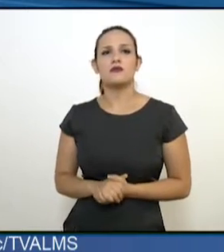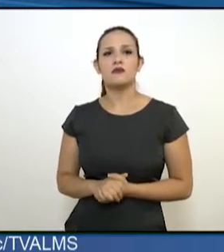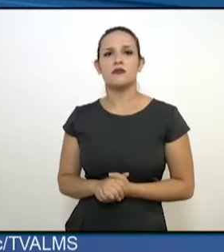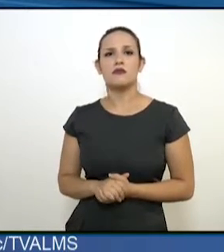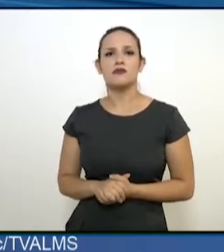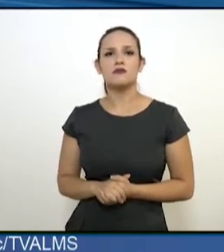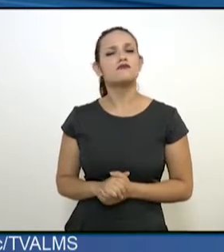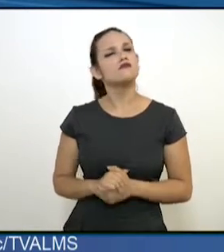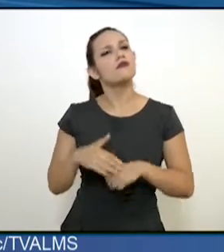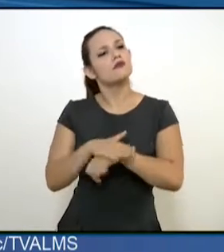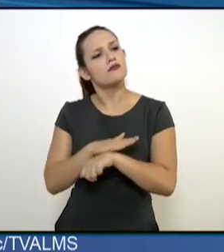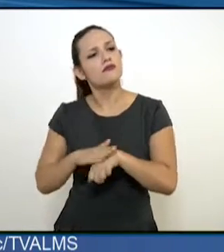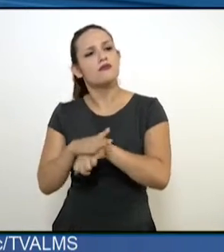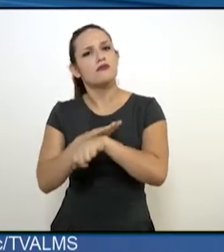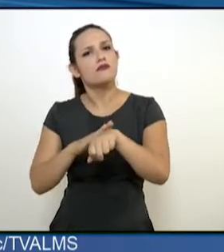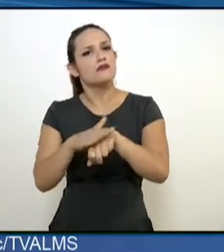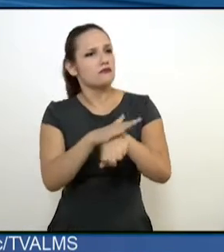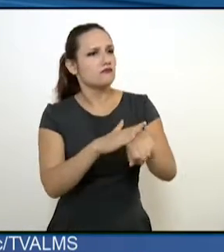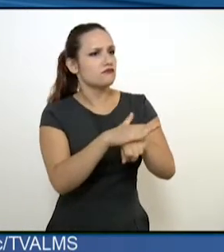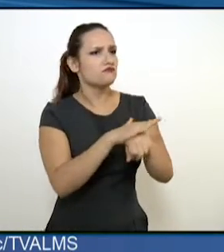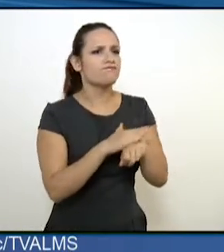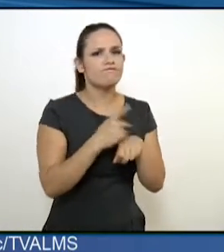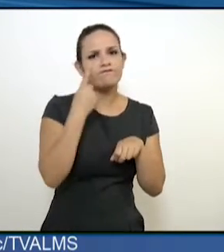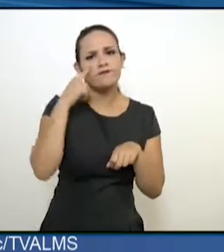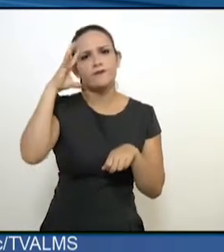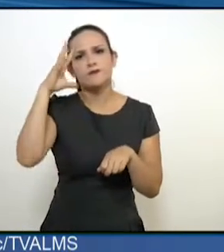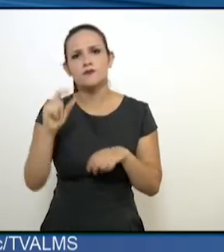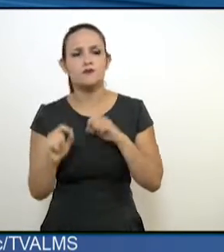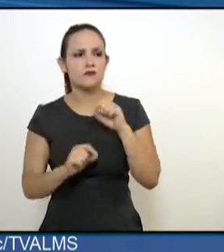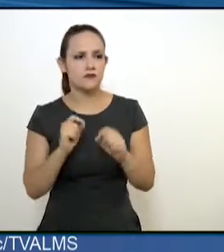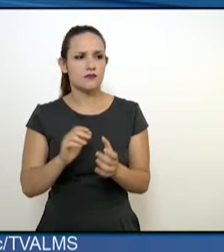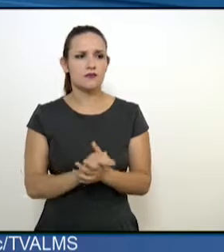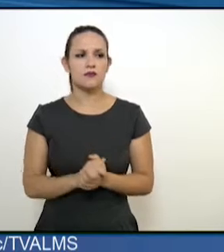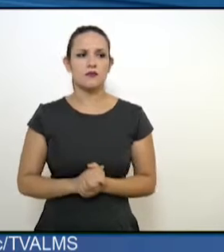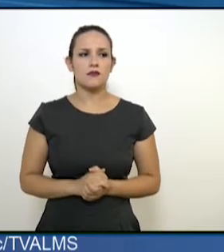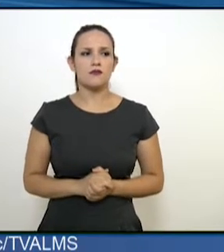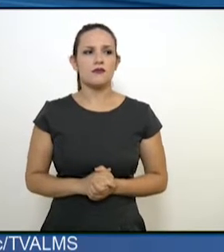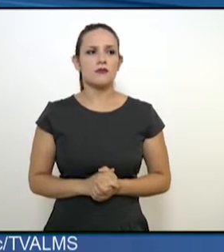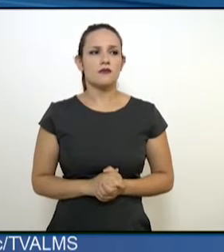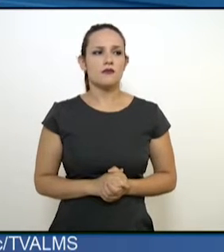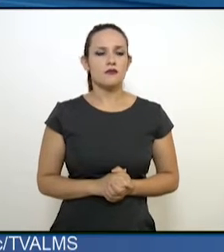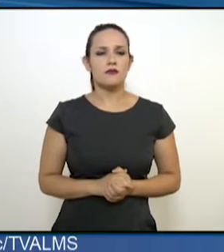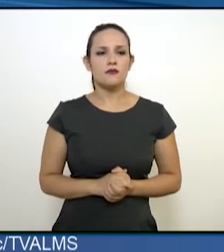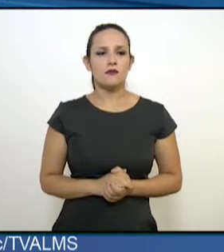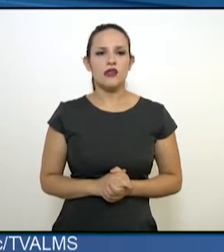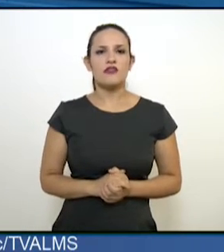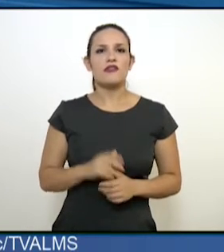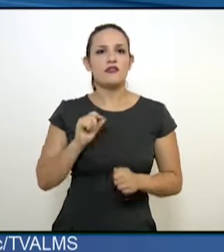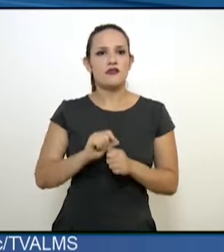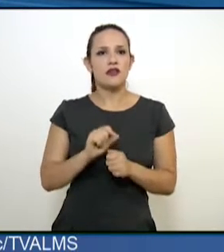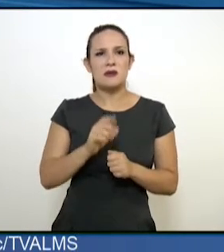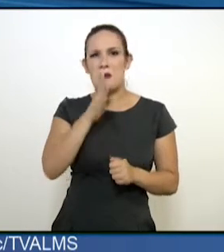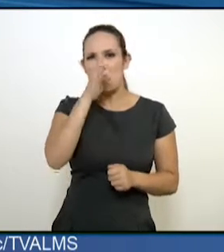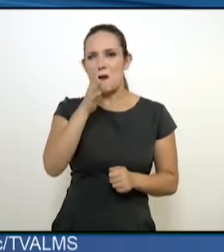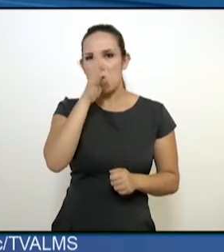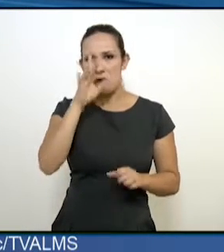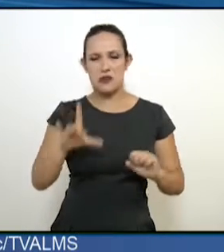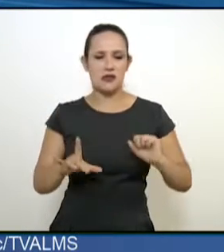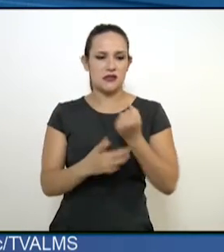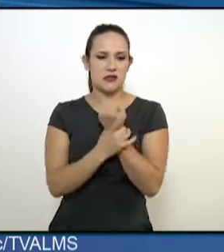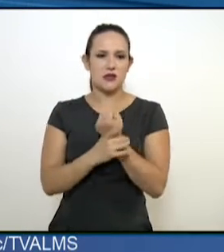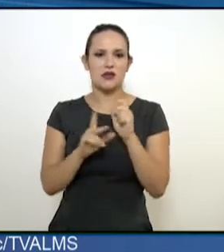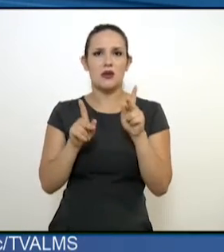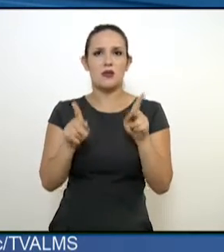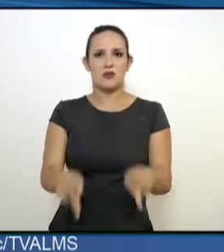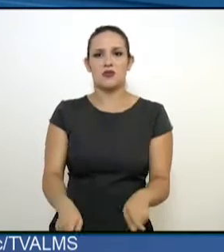certeza, conversando com seus ministros, resolveu-se fazer, primeiro, uma intervenção na segurança pública no